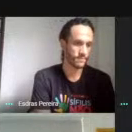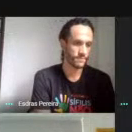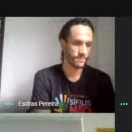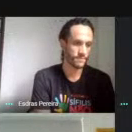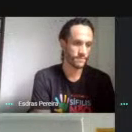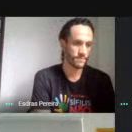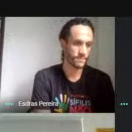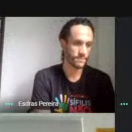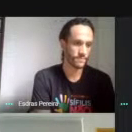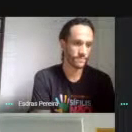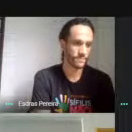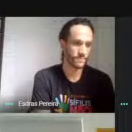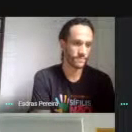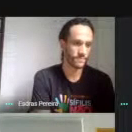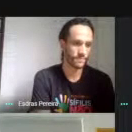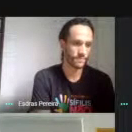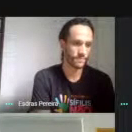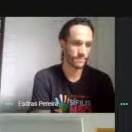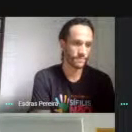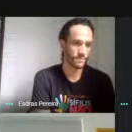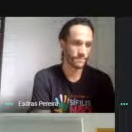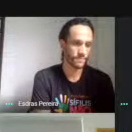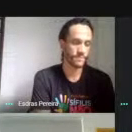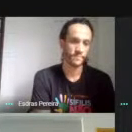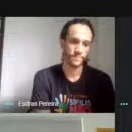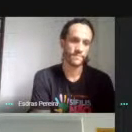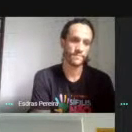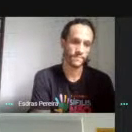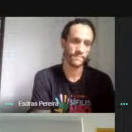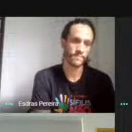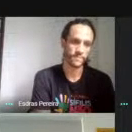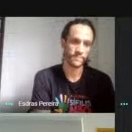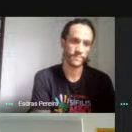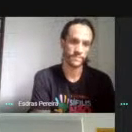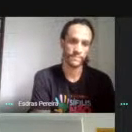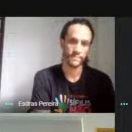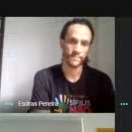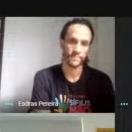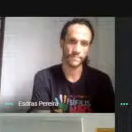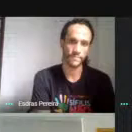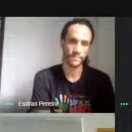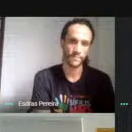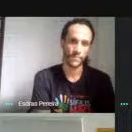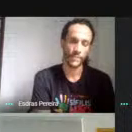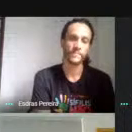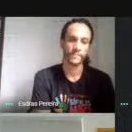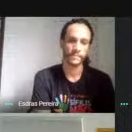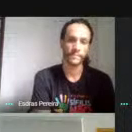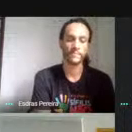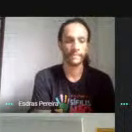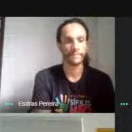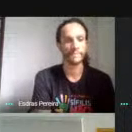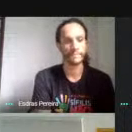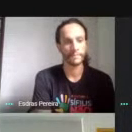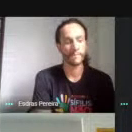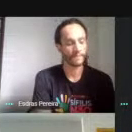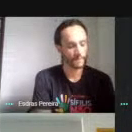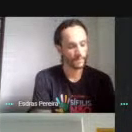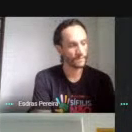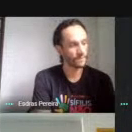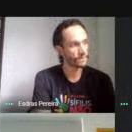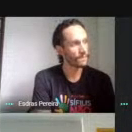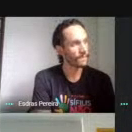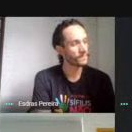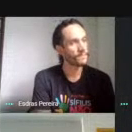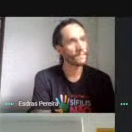nem sempre nós visualizamos um cancro, nem sempre nós visualizamos manchas sifílicas, né? Então, assim,